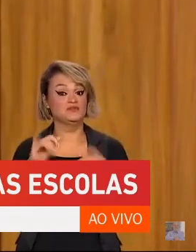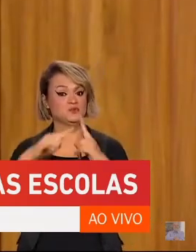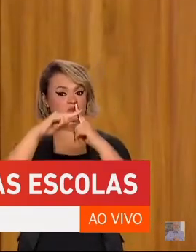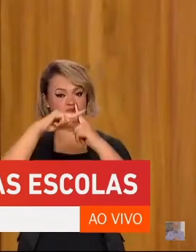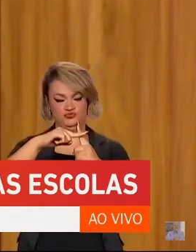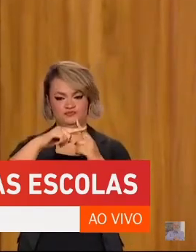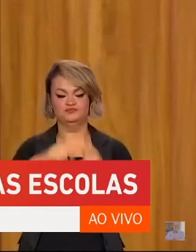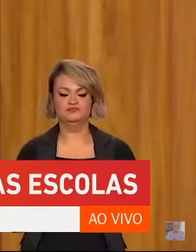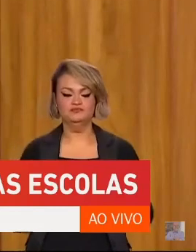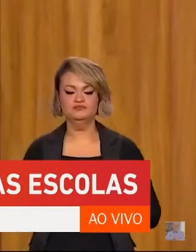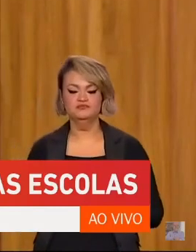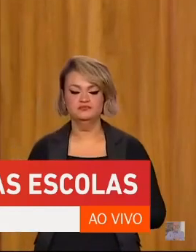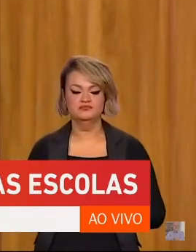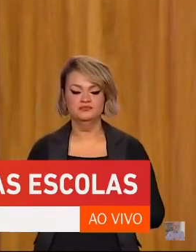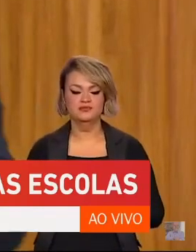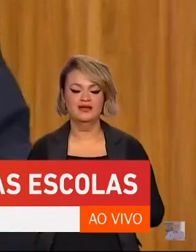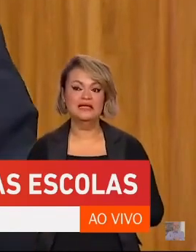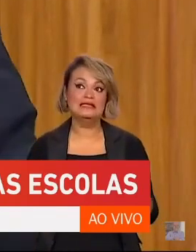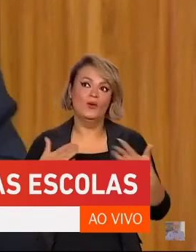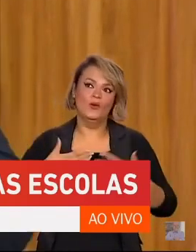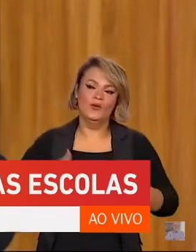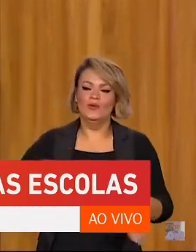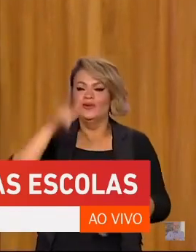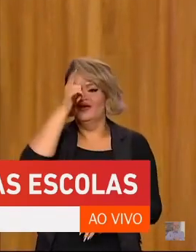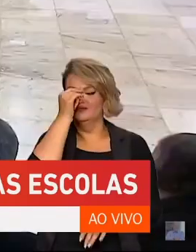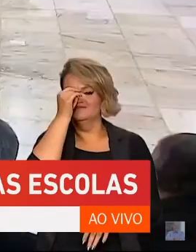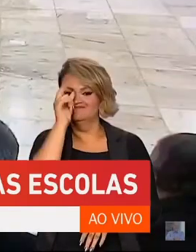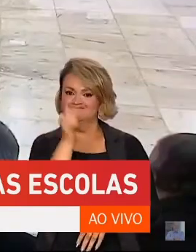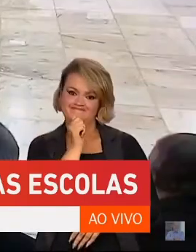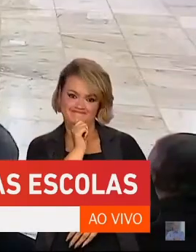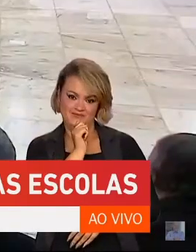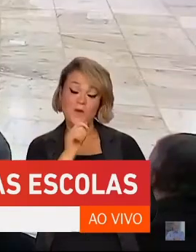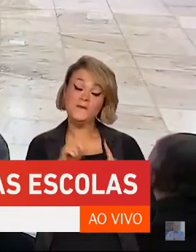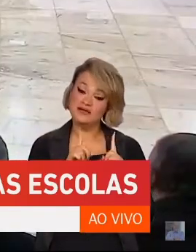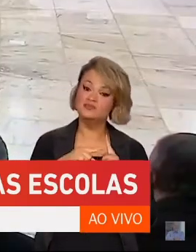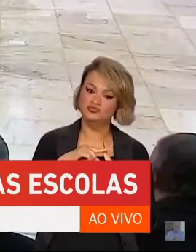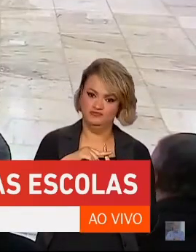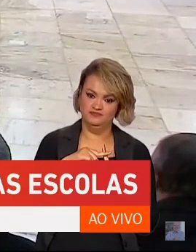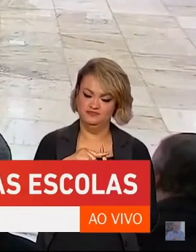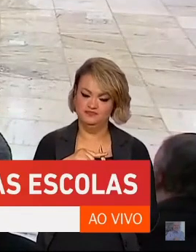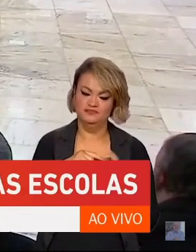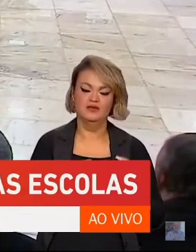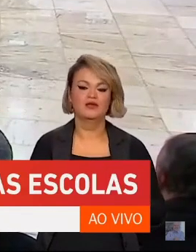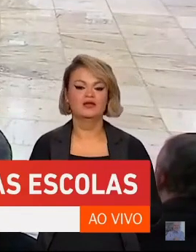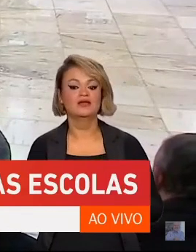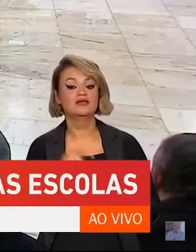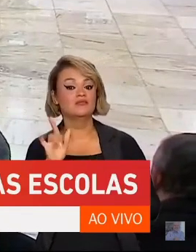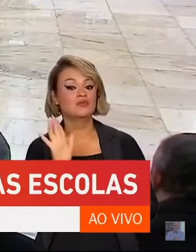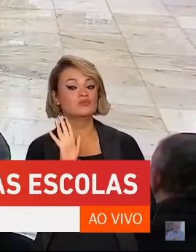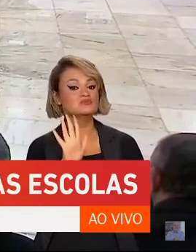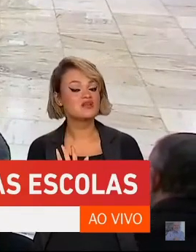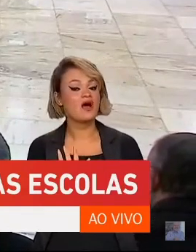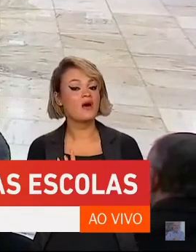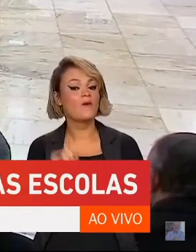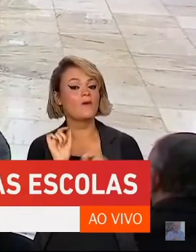positiva, que não é tranquilizadora, mas é positiva. No sentido de mostrar